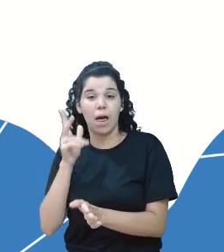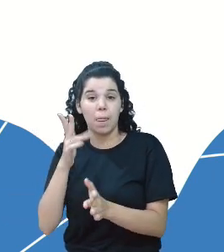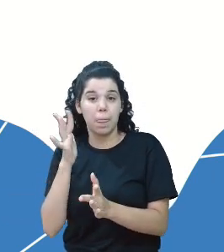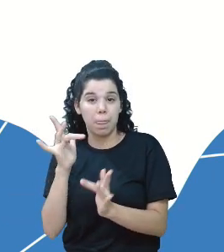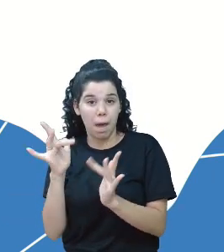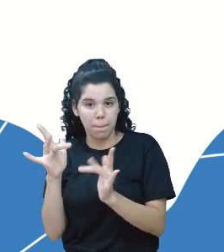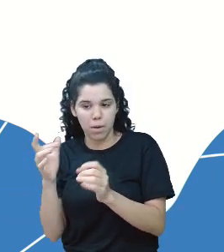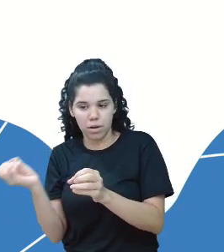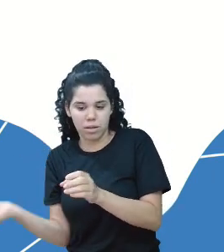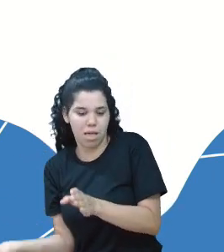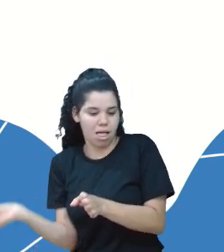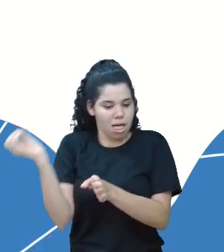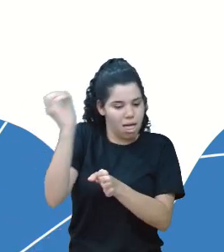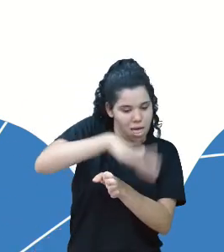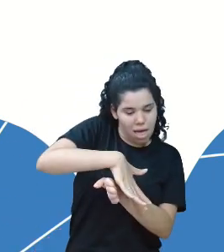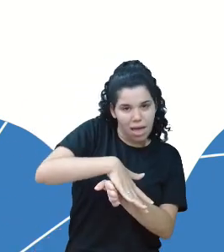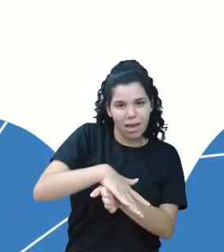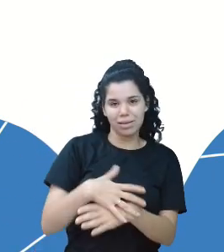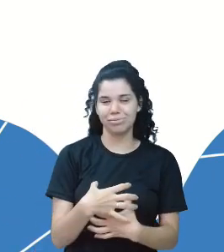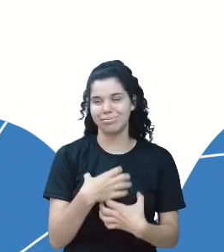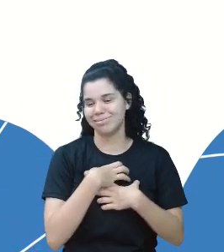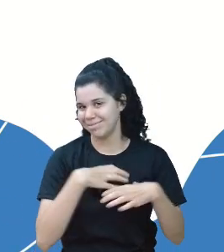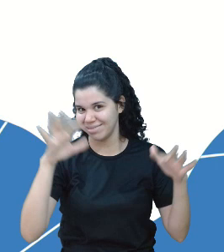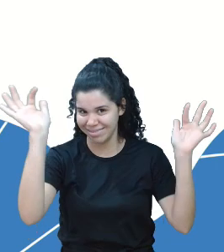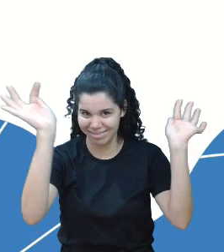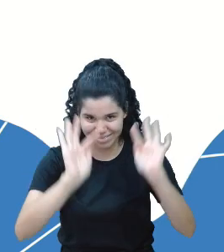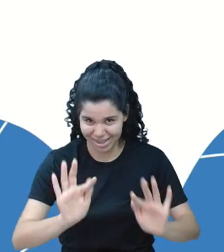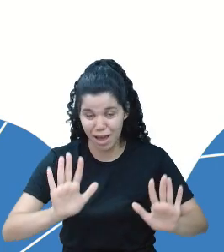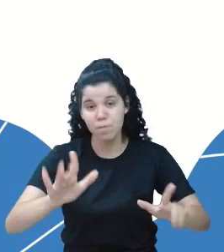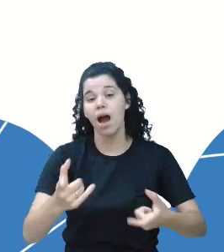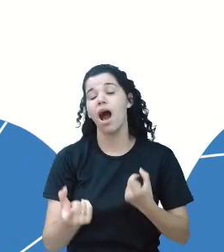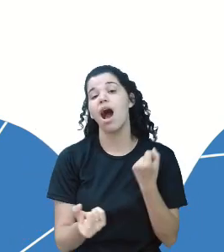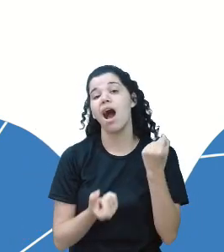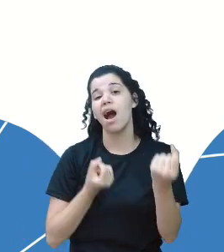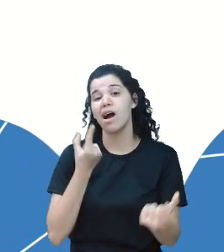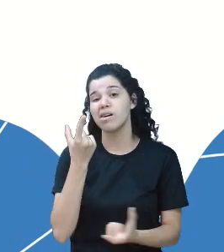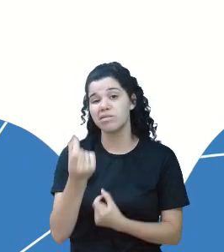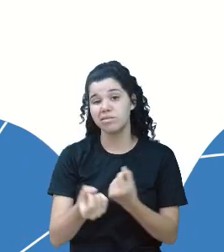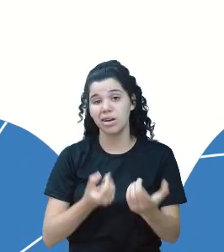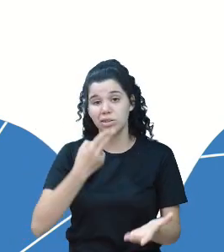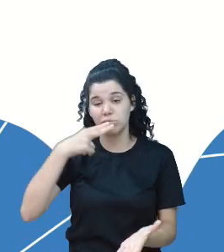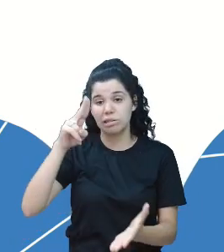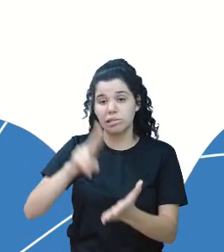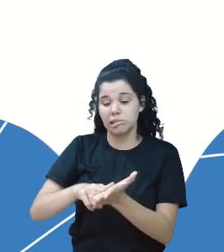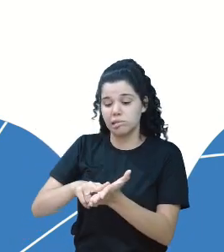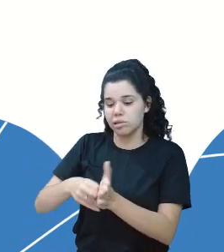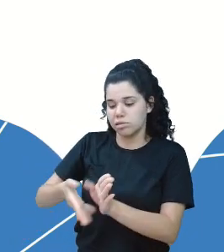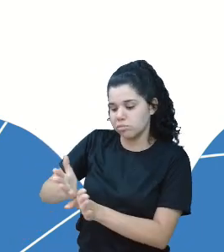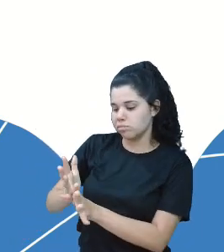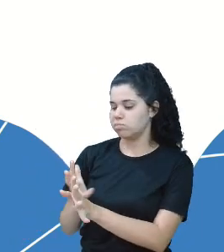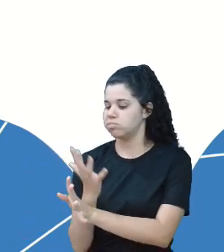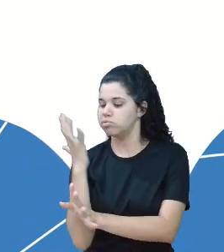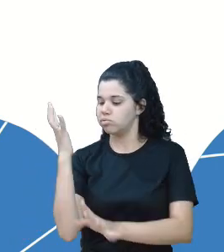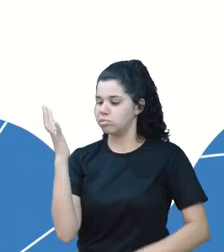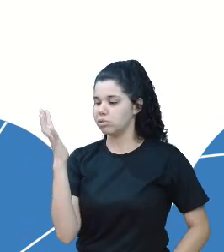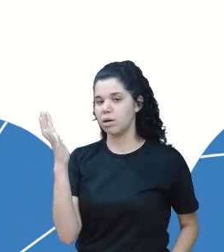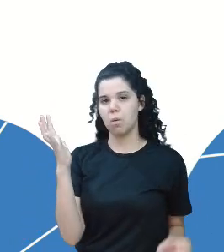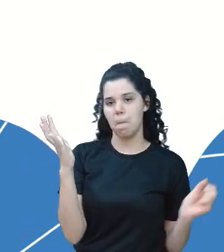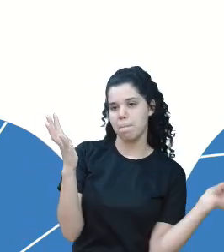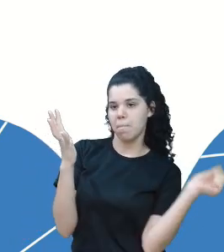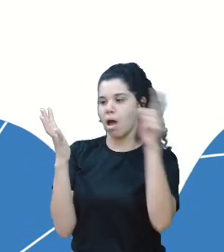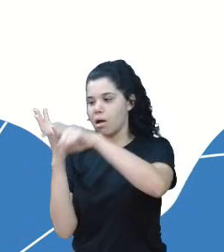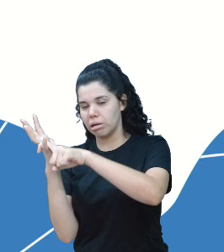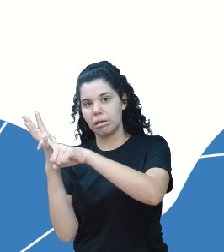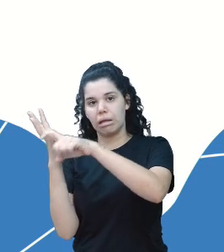pela mesma pedra, era uma glória. Mas, por vezes, o bilhete enganchava nos galhos da goiabeira.